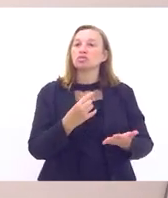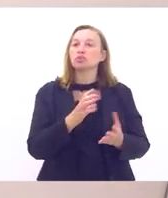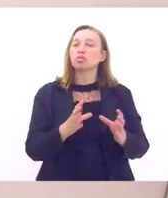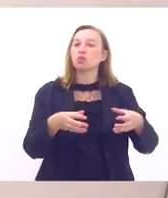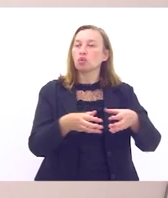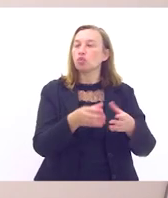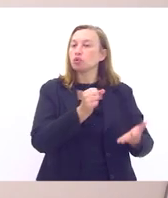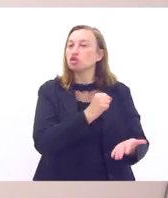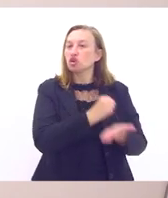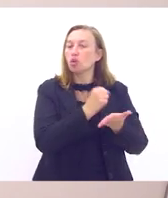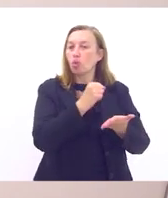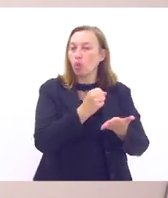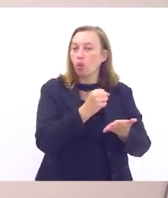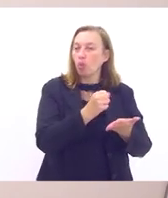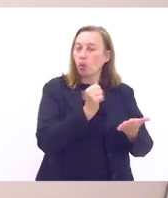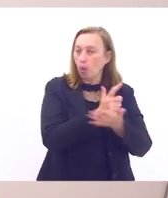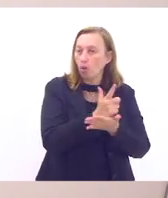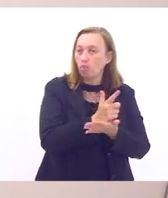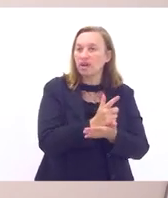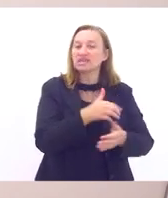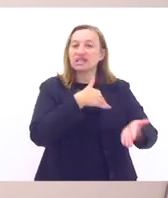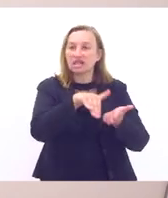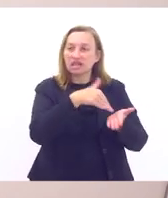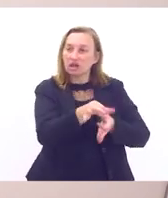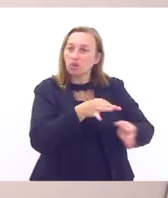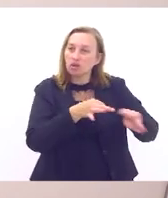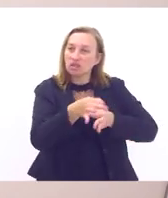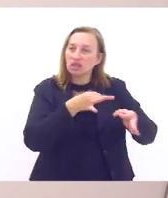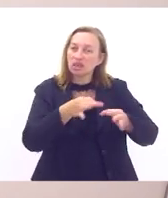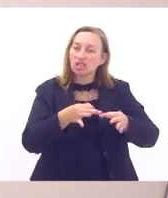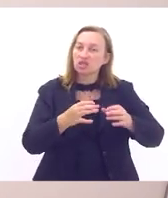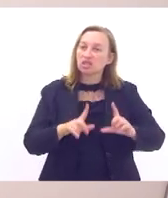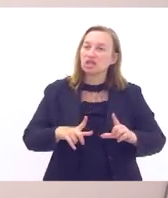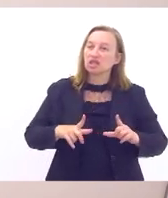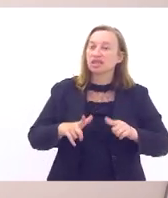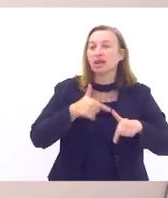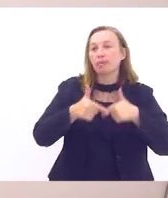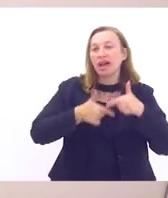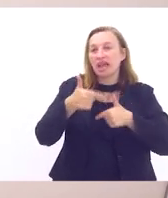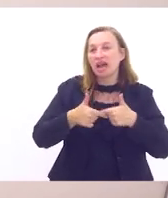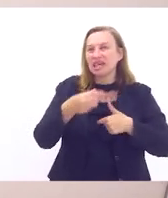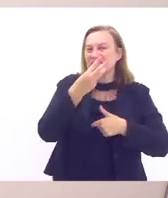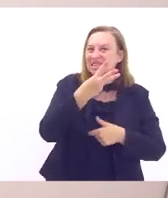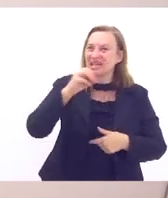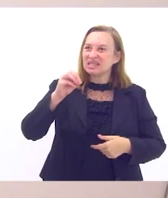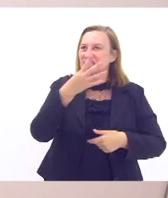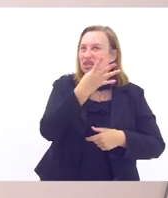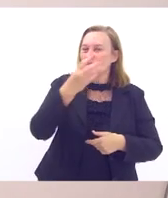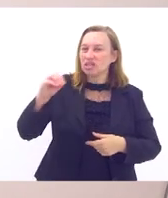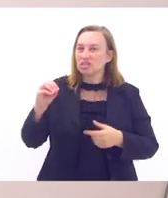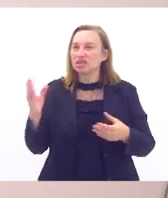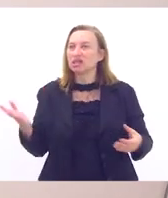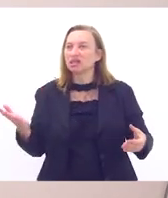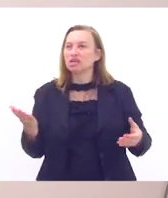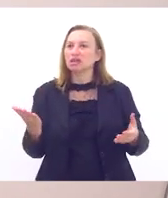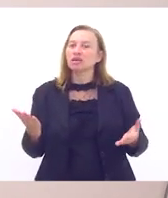uma secretaria bastante organizada, a gente tocava ao mesmo tempo entre 300 e 400 processos de compra, de licitação